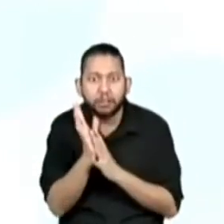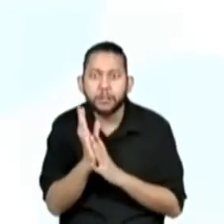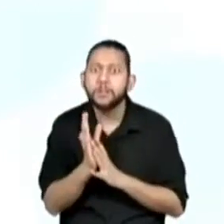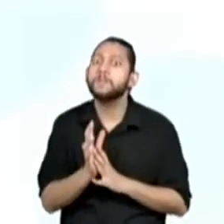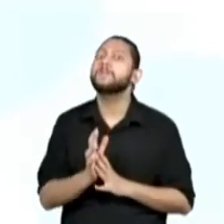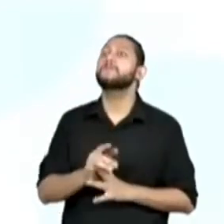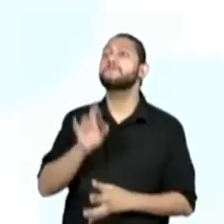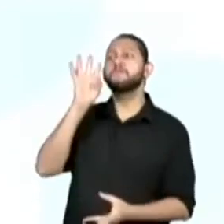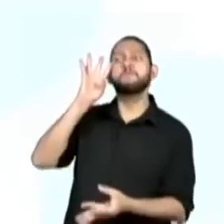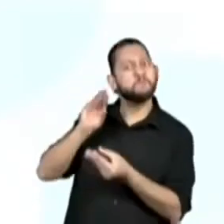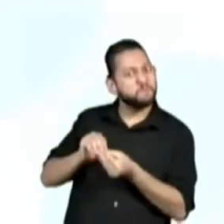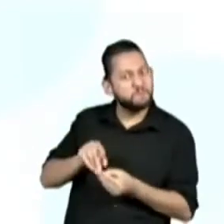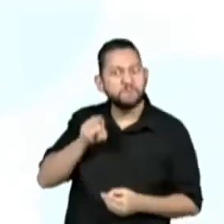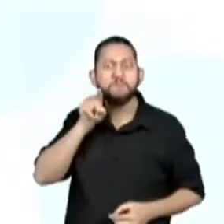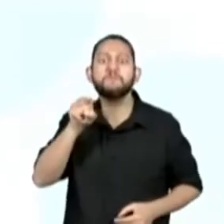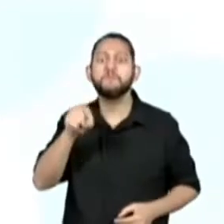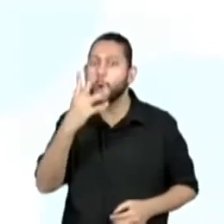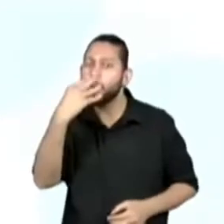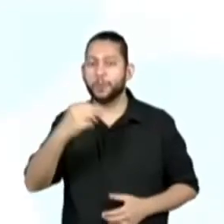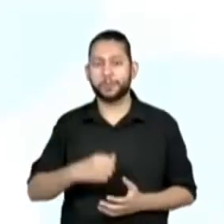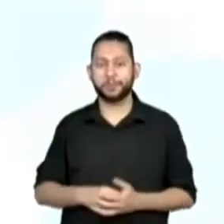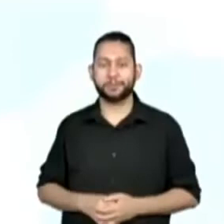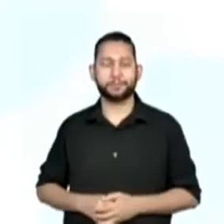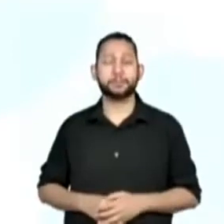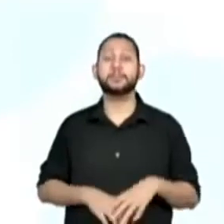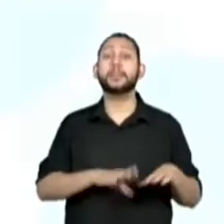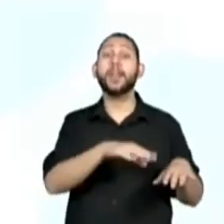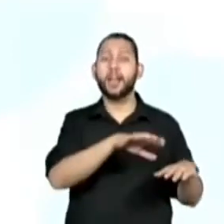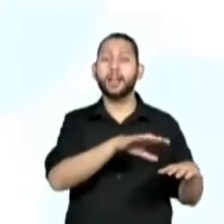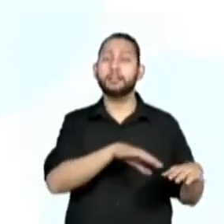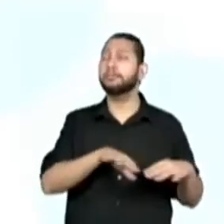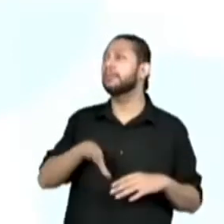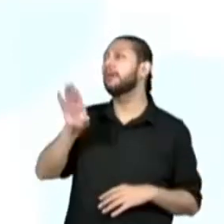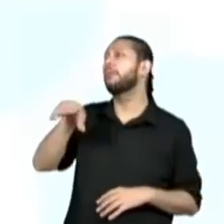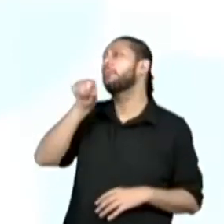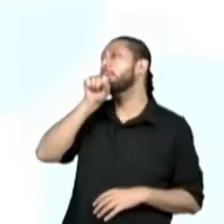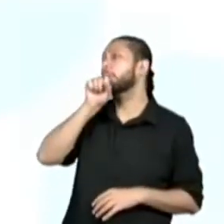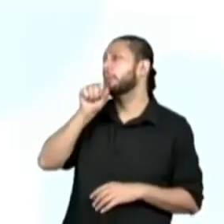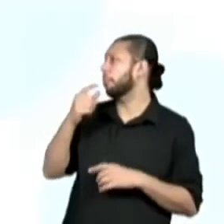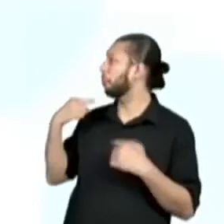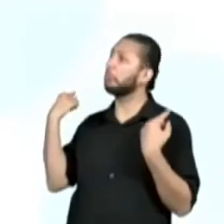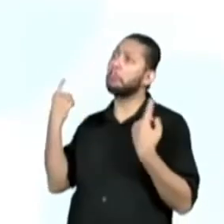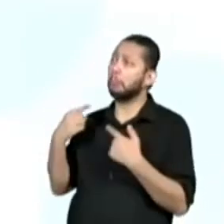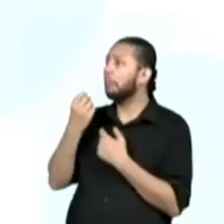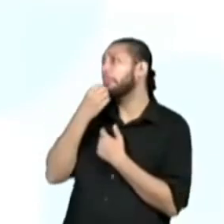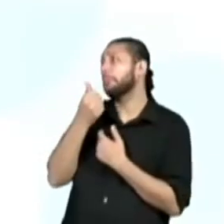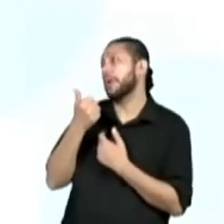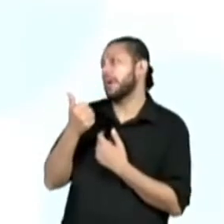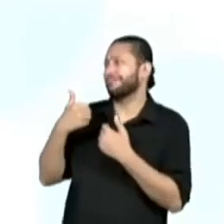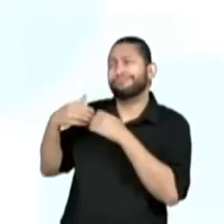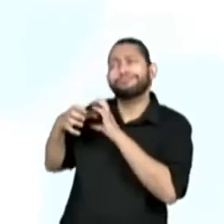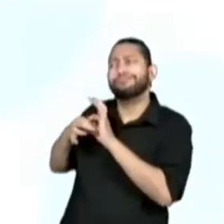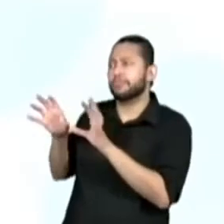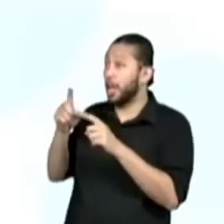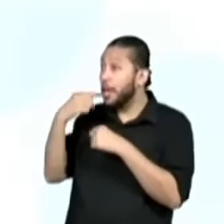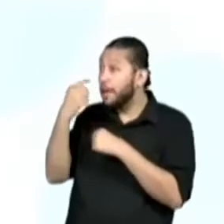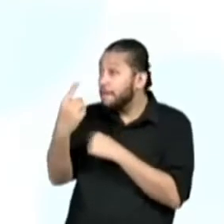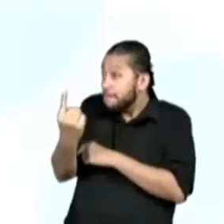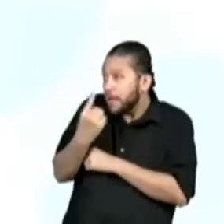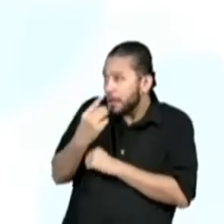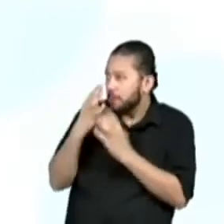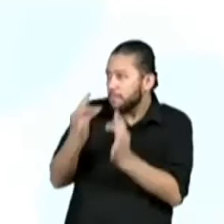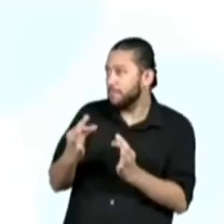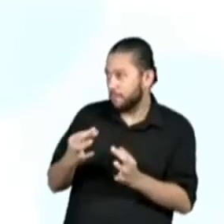cabritinhos responderam: Podeis ir sossegada, querida mamãe. Ficaremos bem atentos. Com